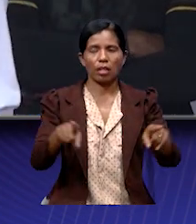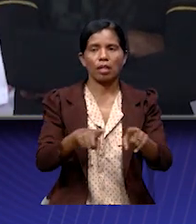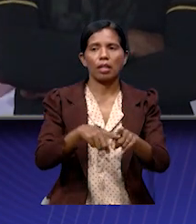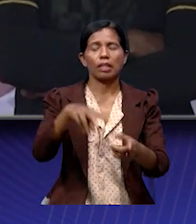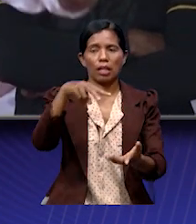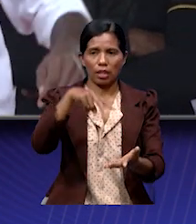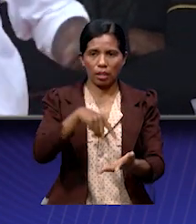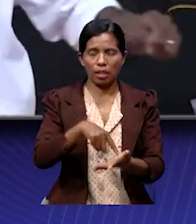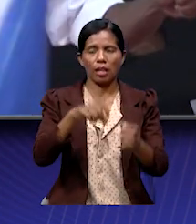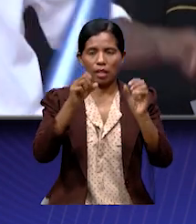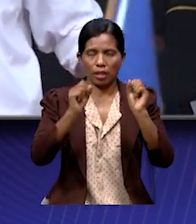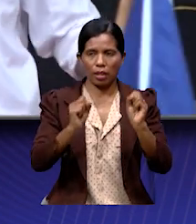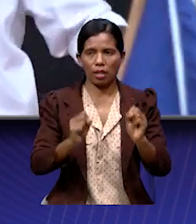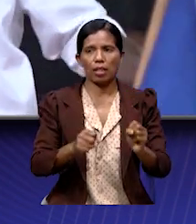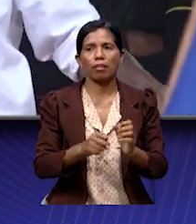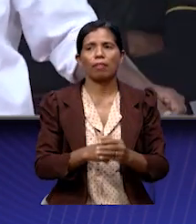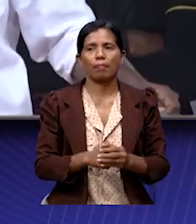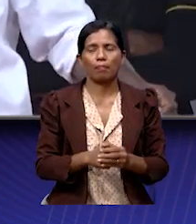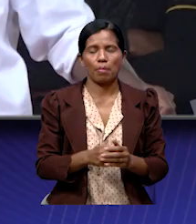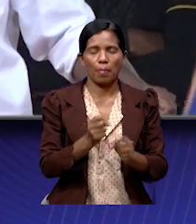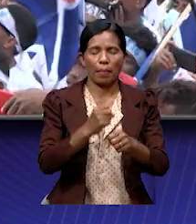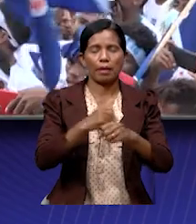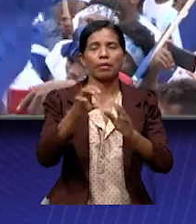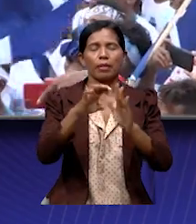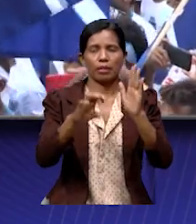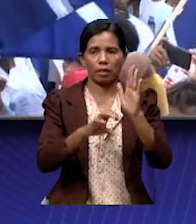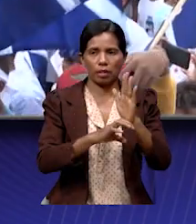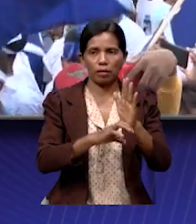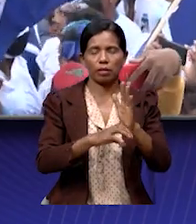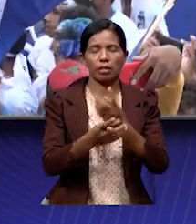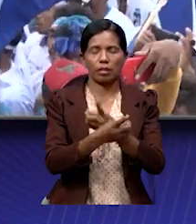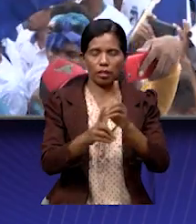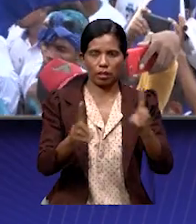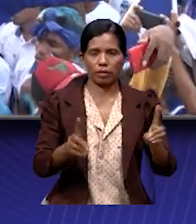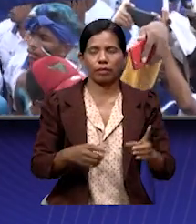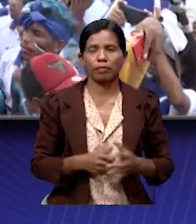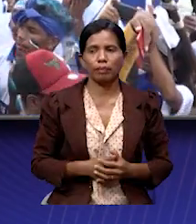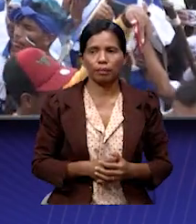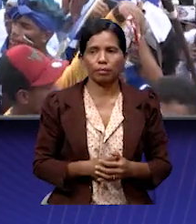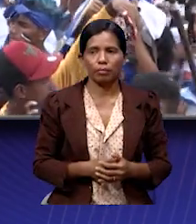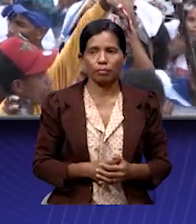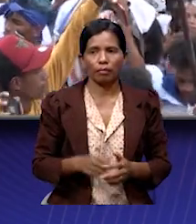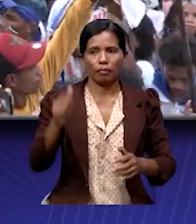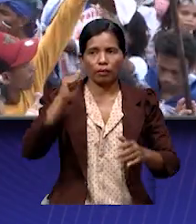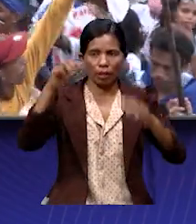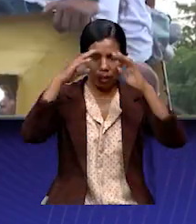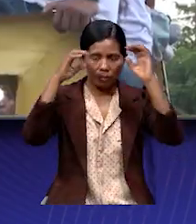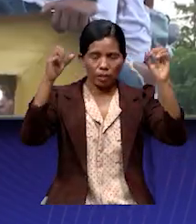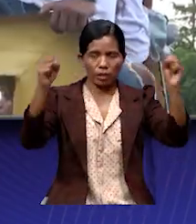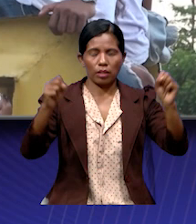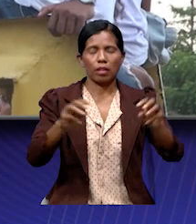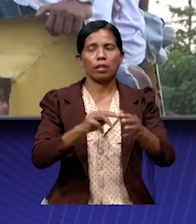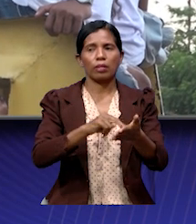ho di bele mos konstro estado de direito demokratiku ninian. Atividade kampanye kandidatu presiden republika ho